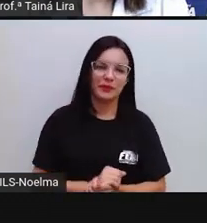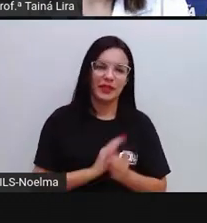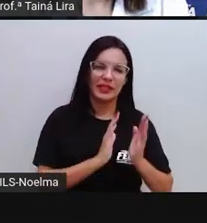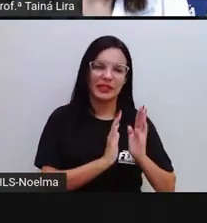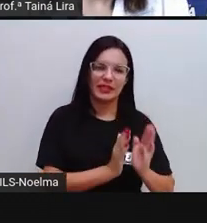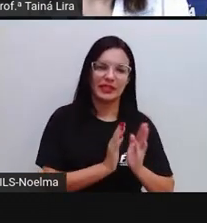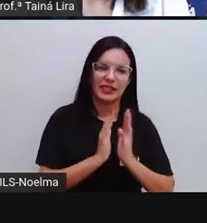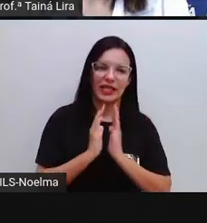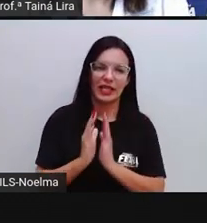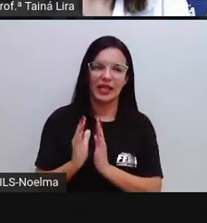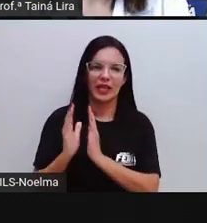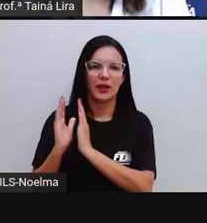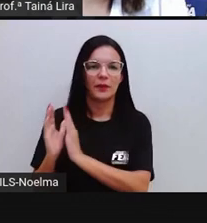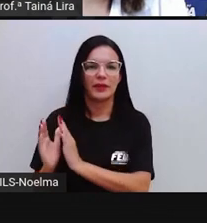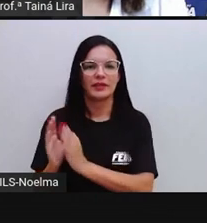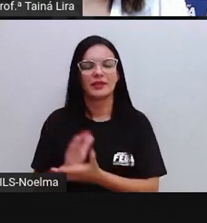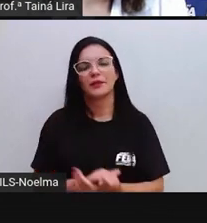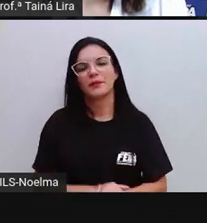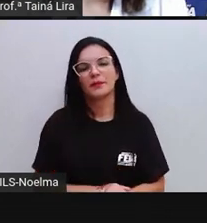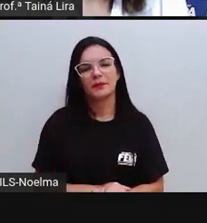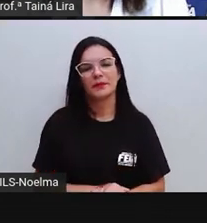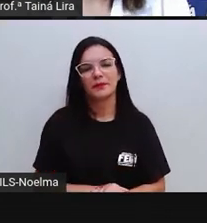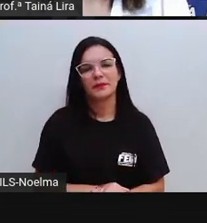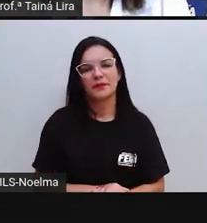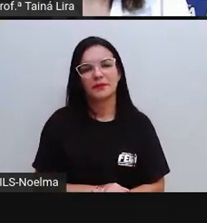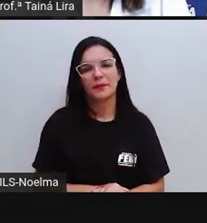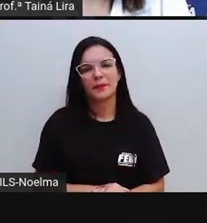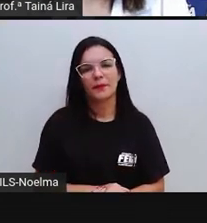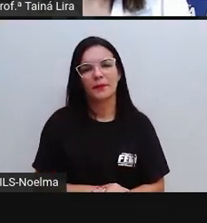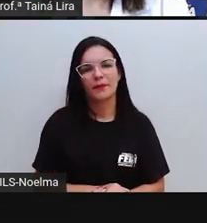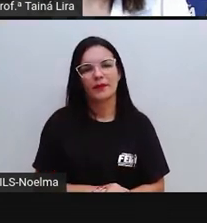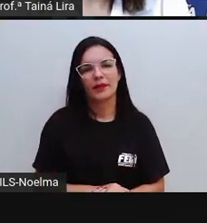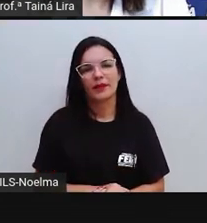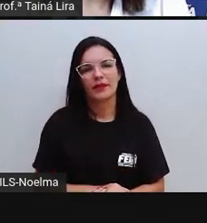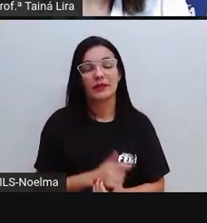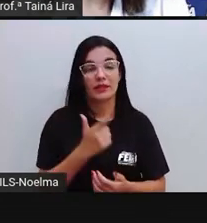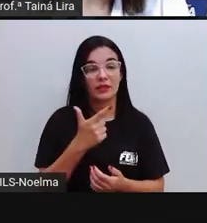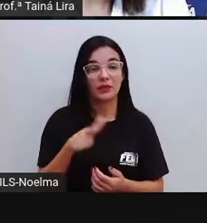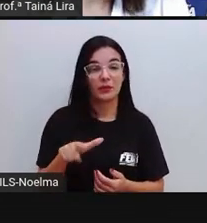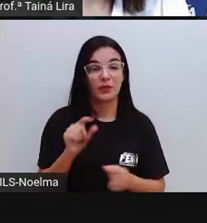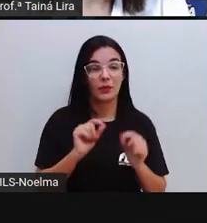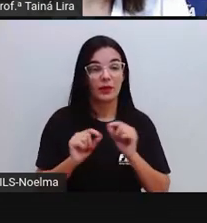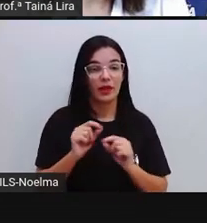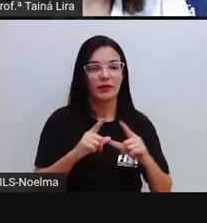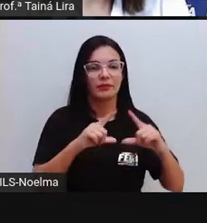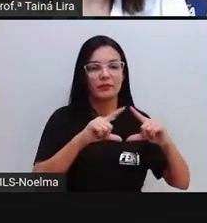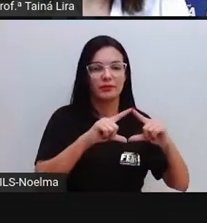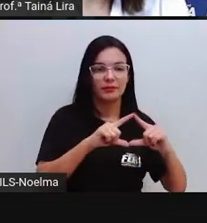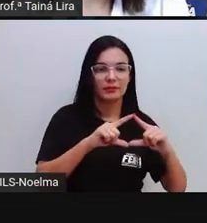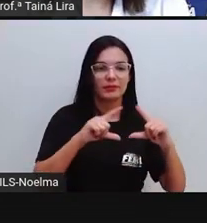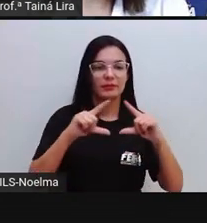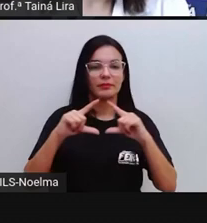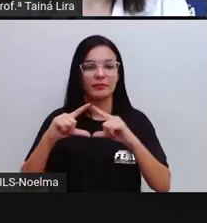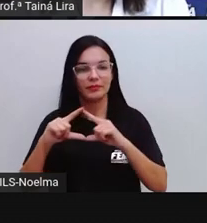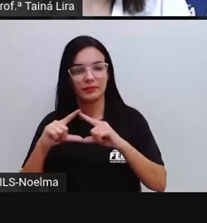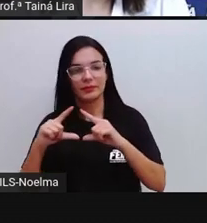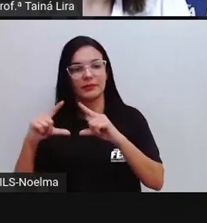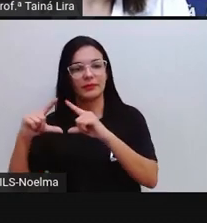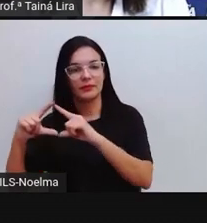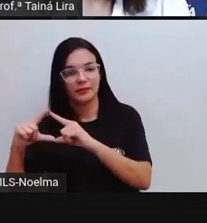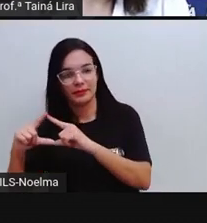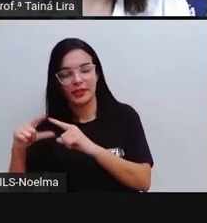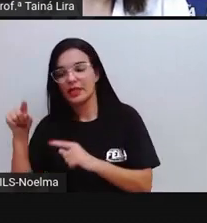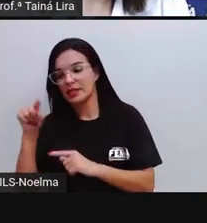novamente três triângulos. Aí, o que é que eu vou fazer? Se eu estou repetindo, eu tenho que repetir aqui também os círculos, ó.